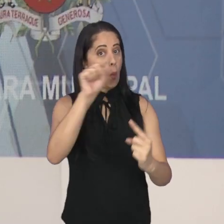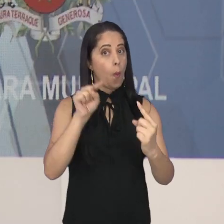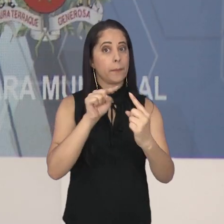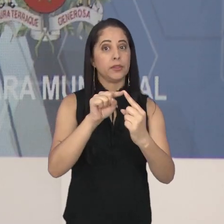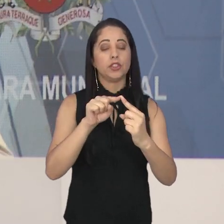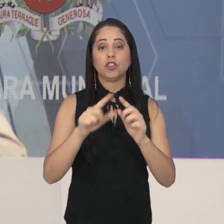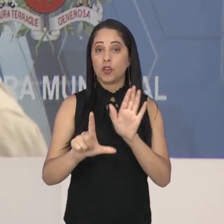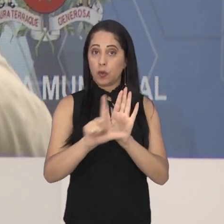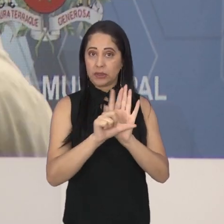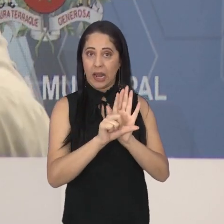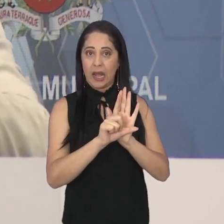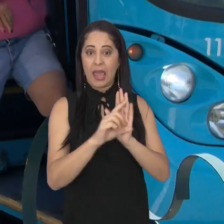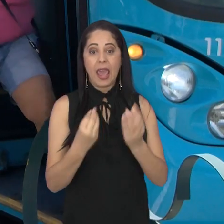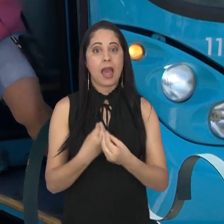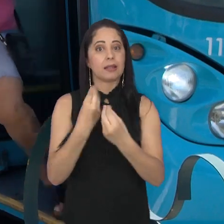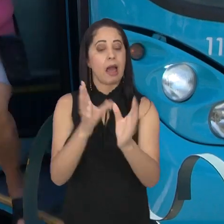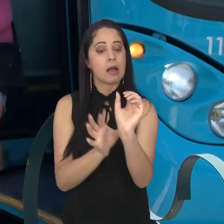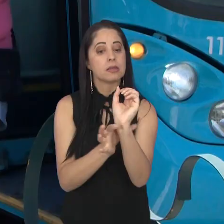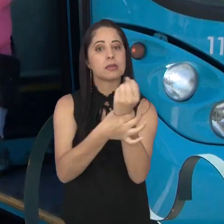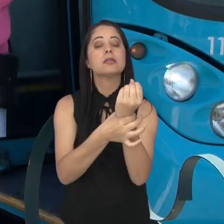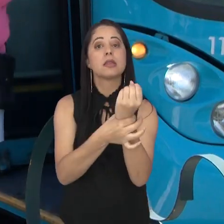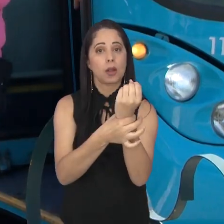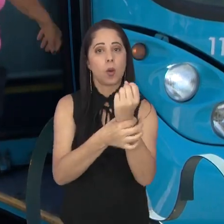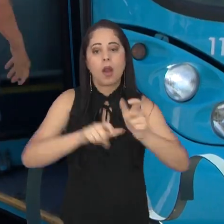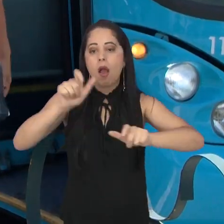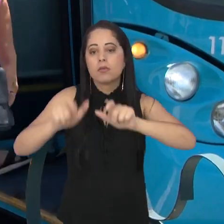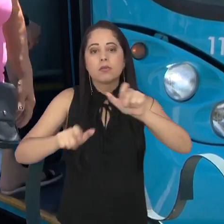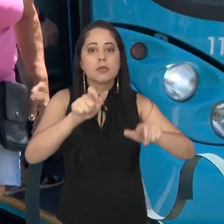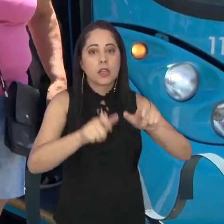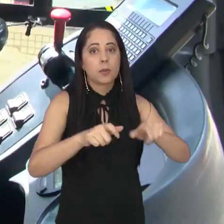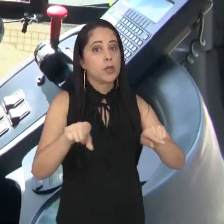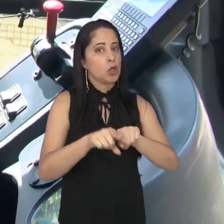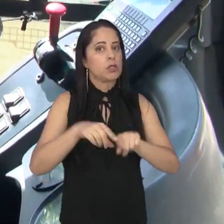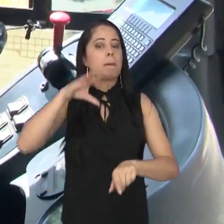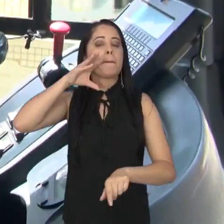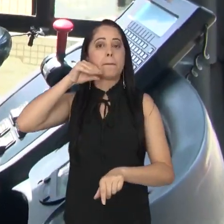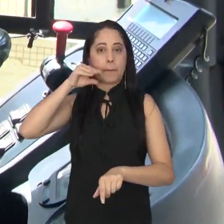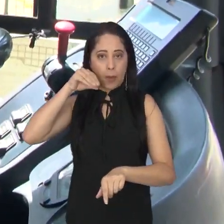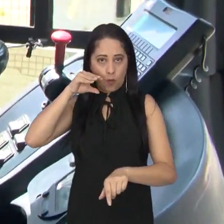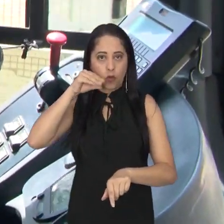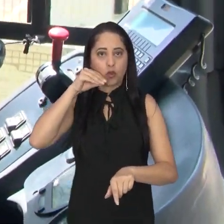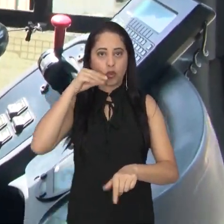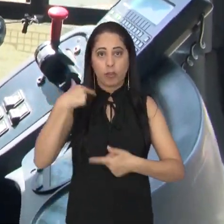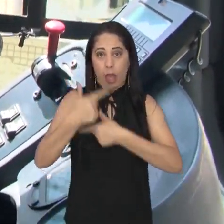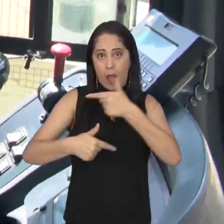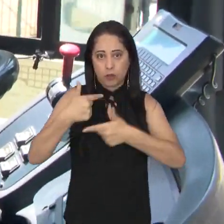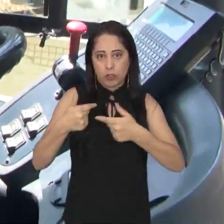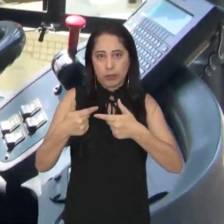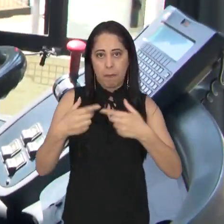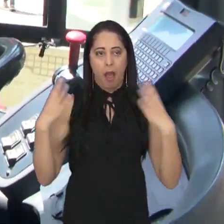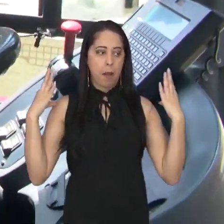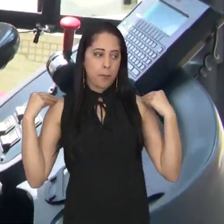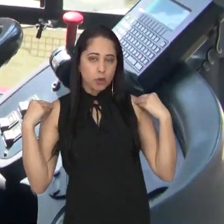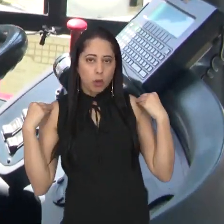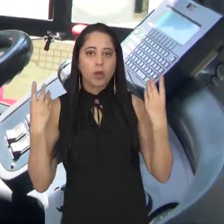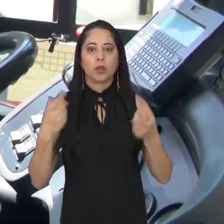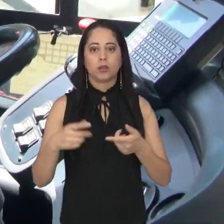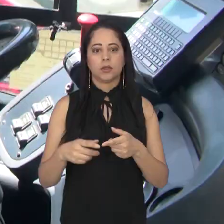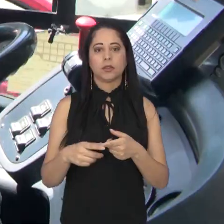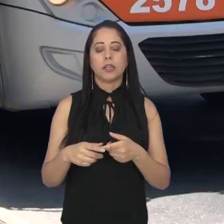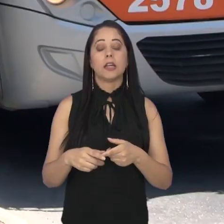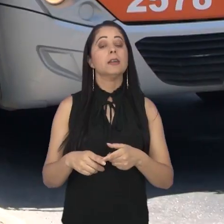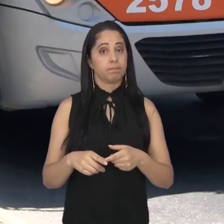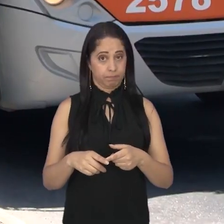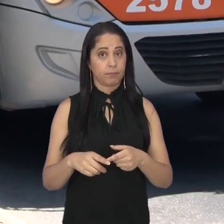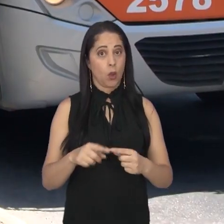vereador, o objetivo da lei é trazer mais segurança aos passageiros e também aos funcionários do sistema de transporte público da